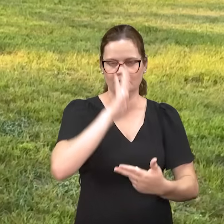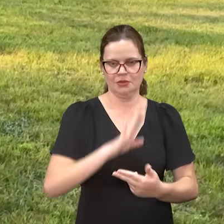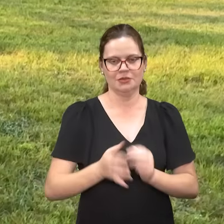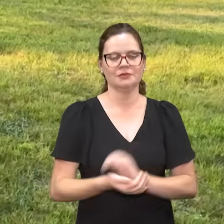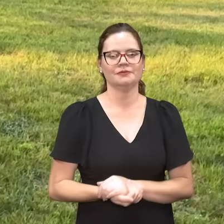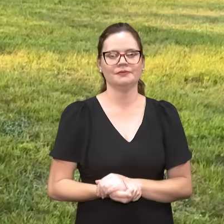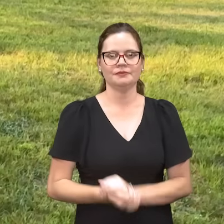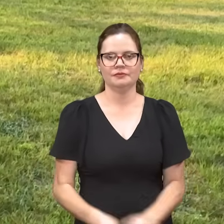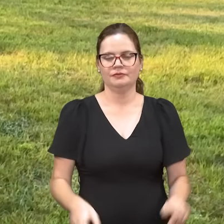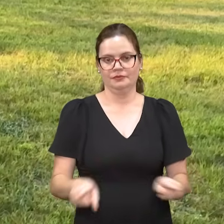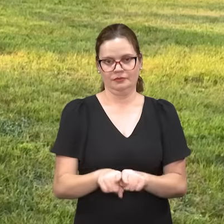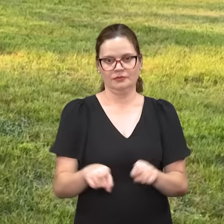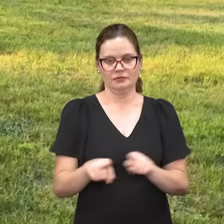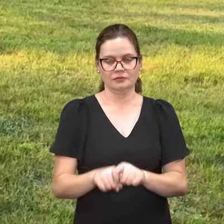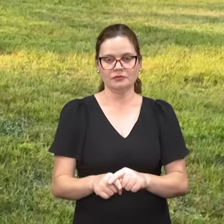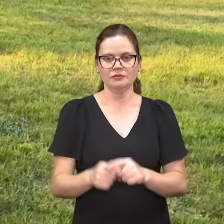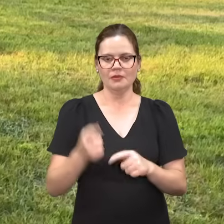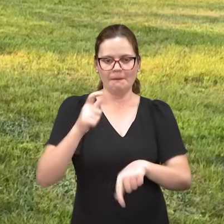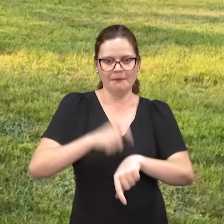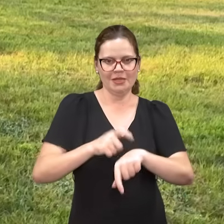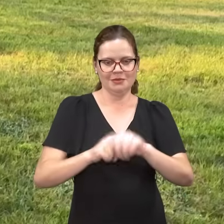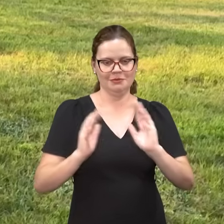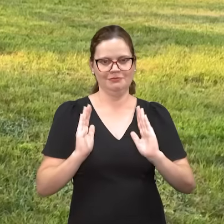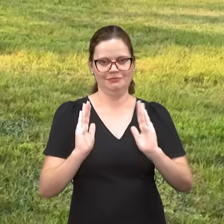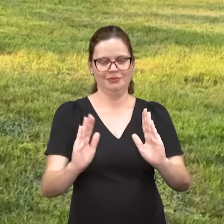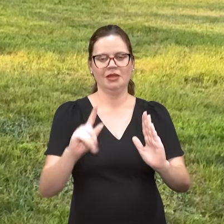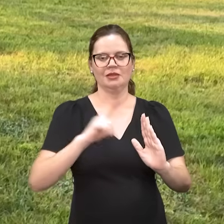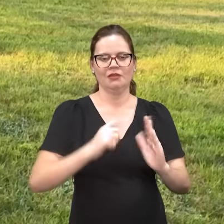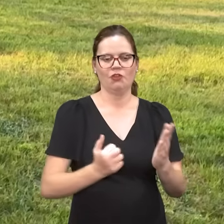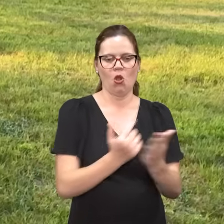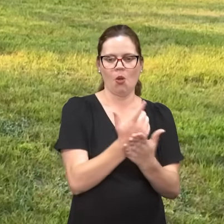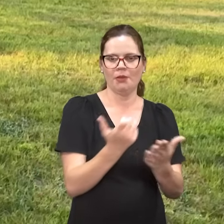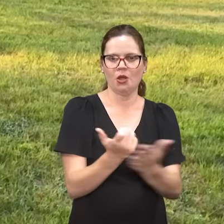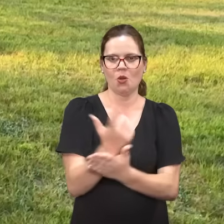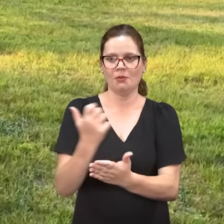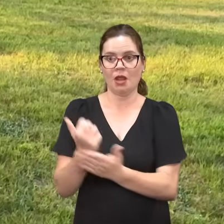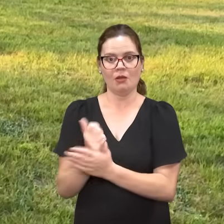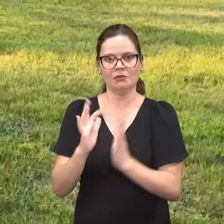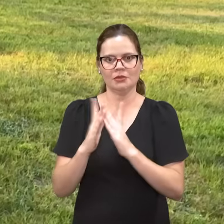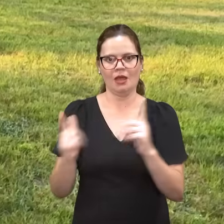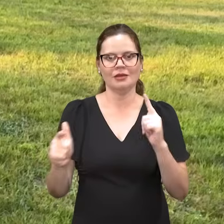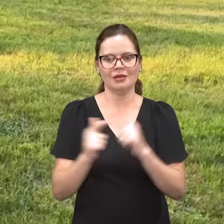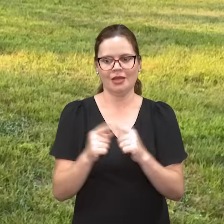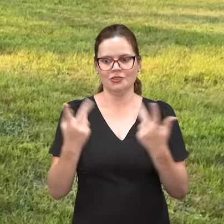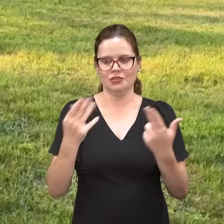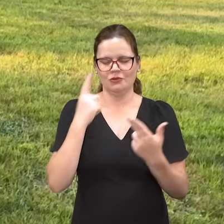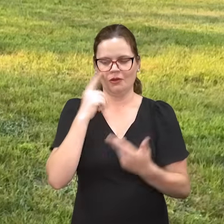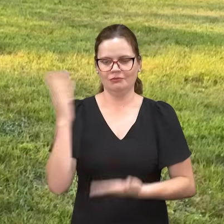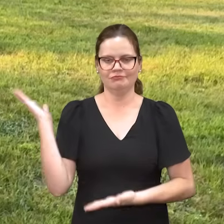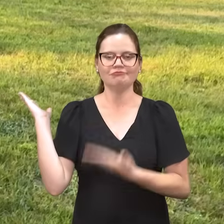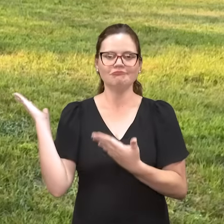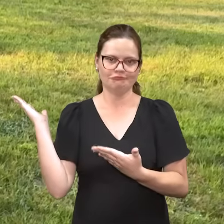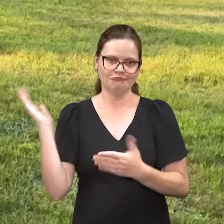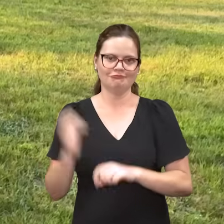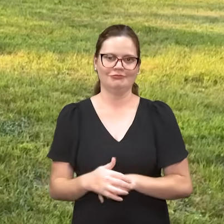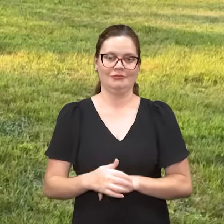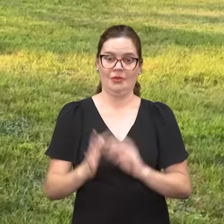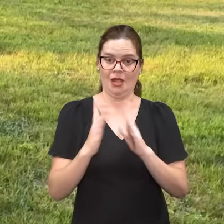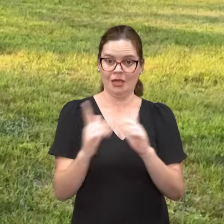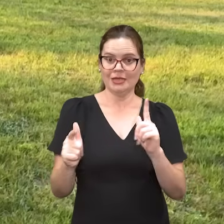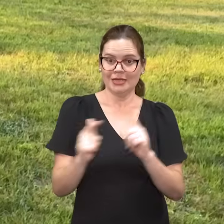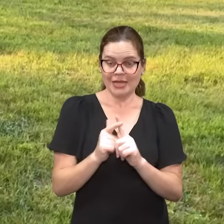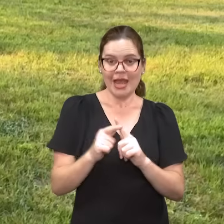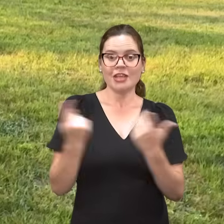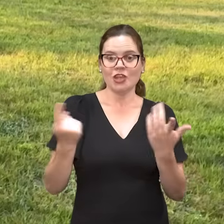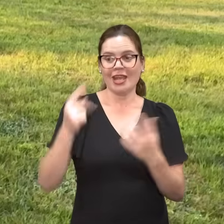Brasil. Neste mesmo período, também foram feitas aquisições de templos históricos, como este aqui em Gardner. À frente do